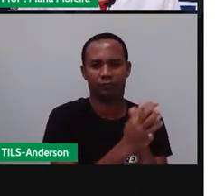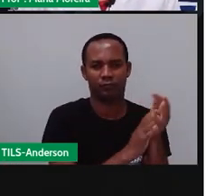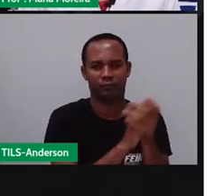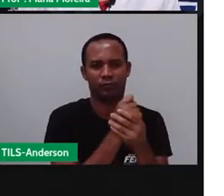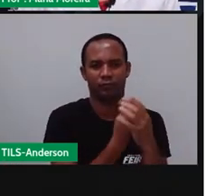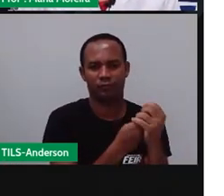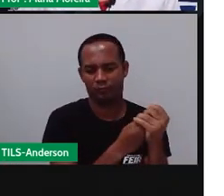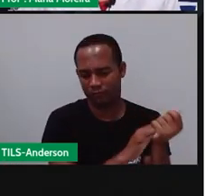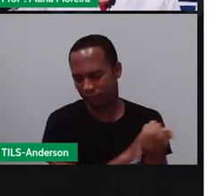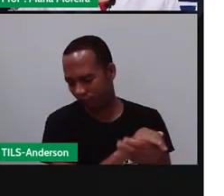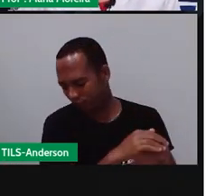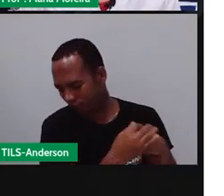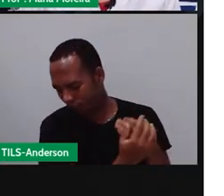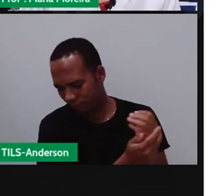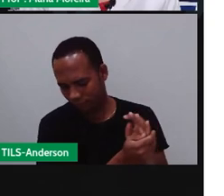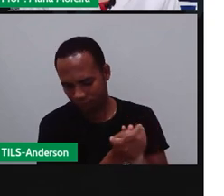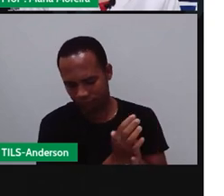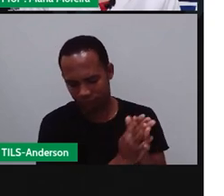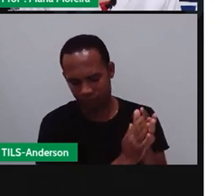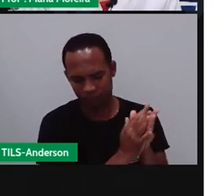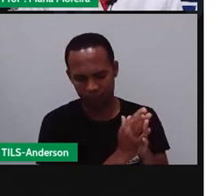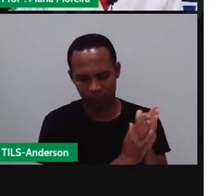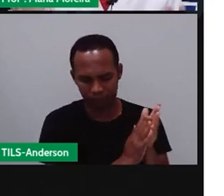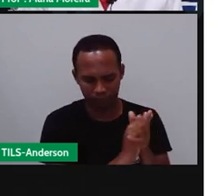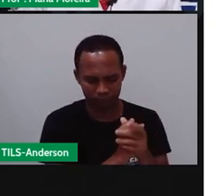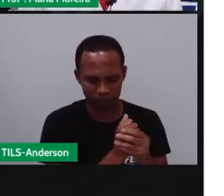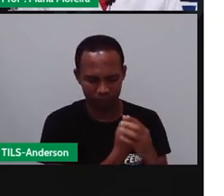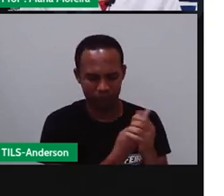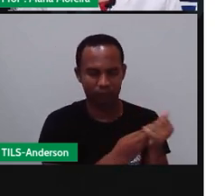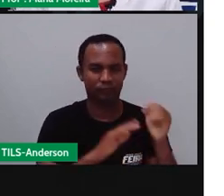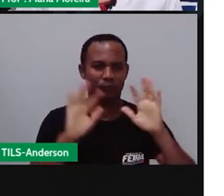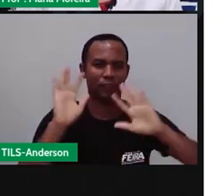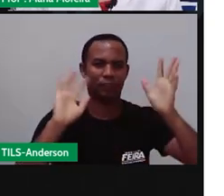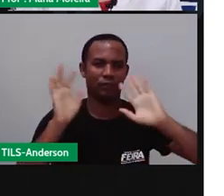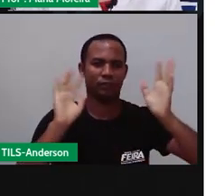isolamento social, né? O distanciamento social também. Um